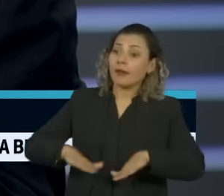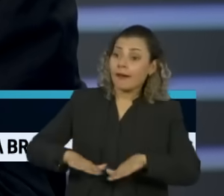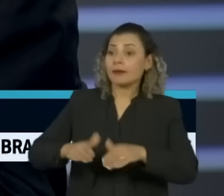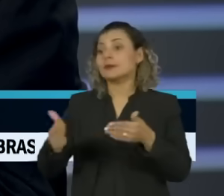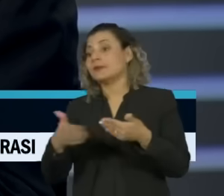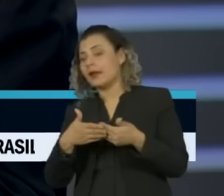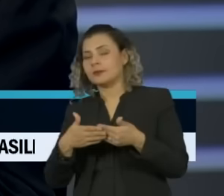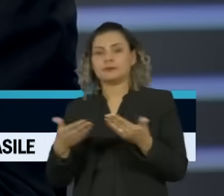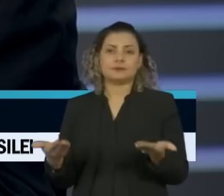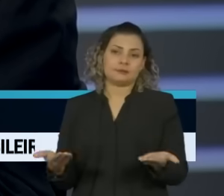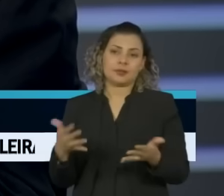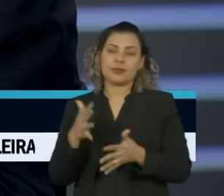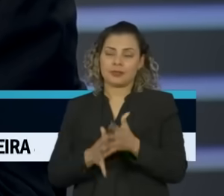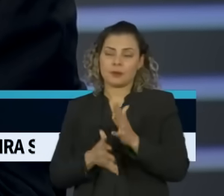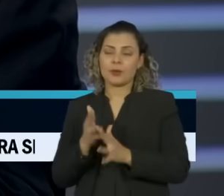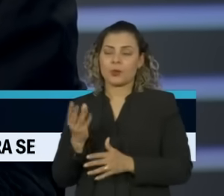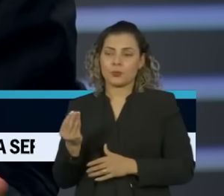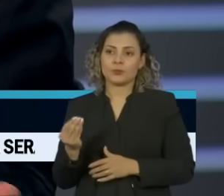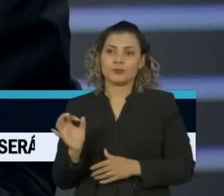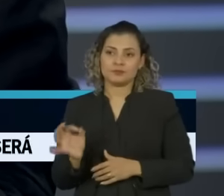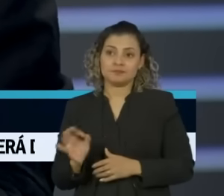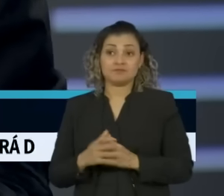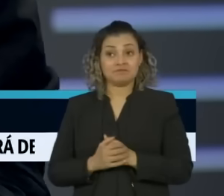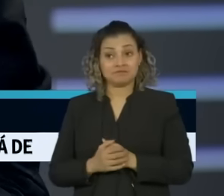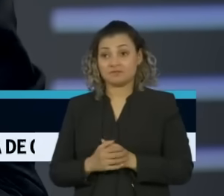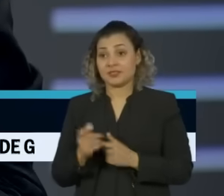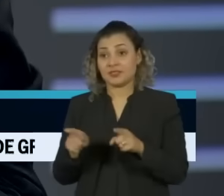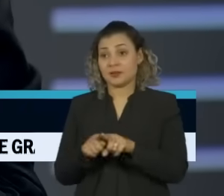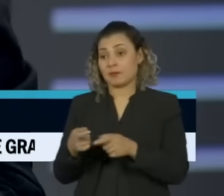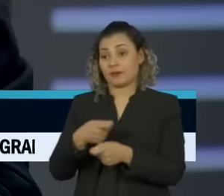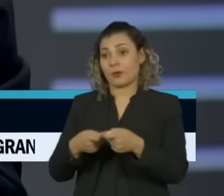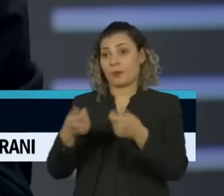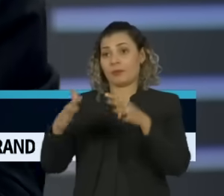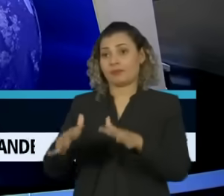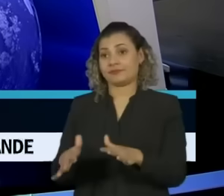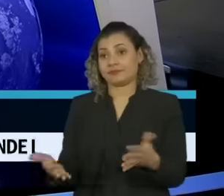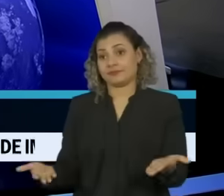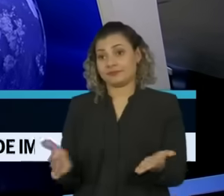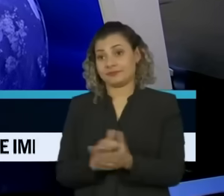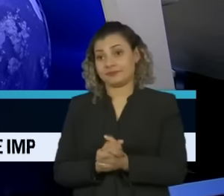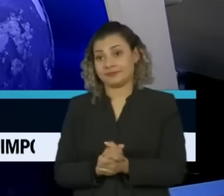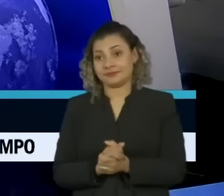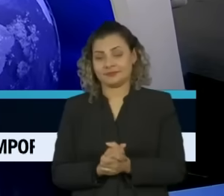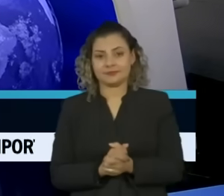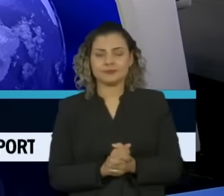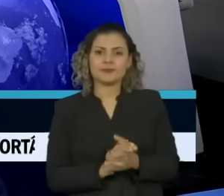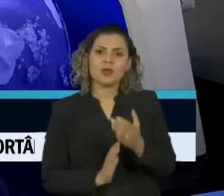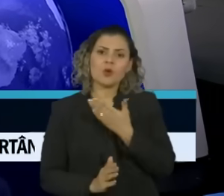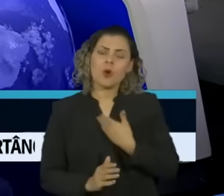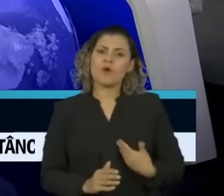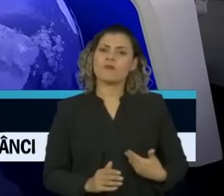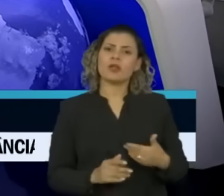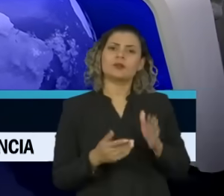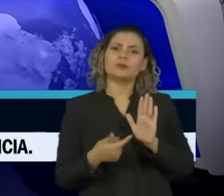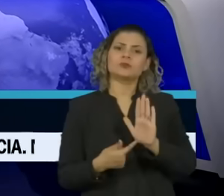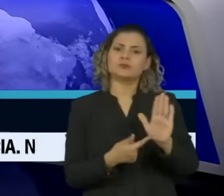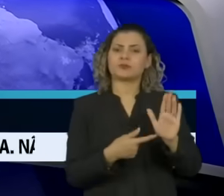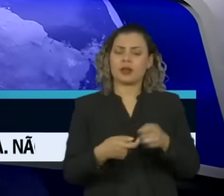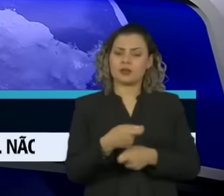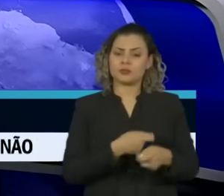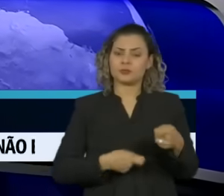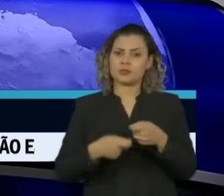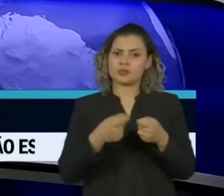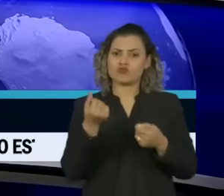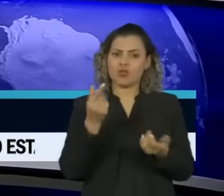atrapalhou bastante. Sem dúvida. E além de não dar dinheiro. Doutor Saldiva, o governo não prestou contas sobre a administração